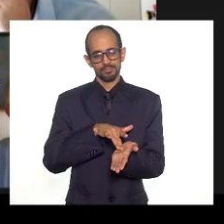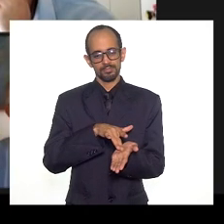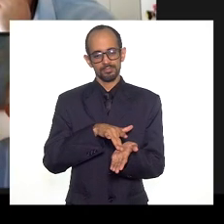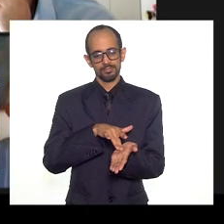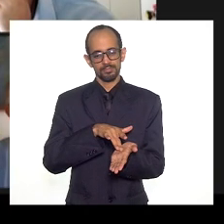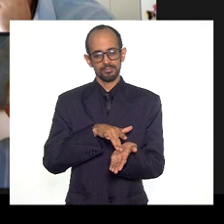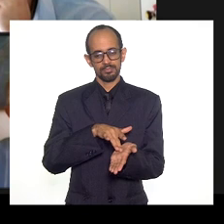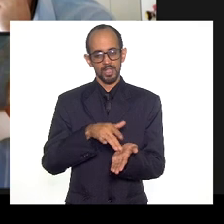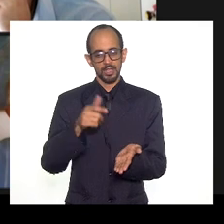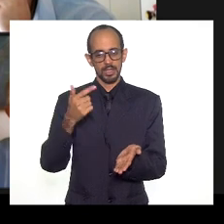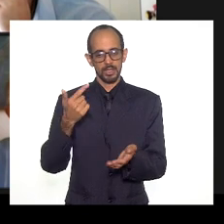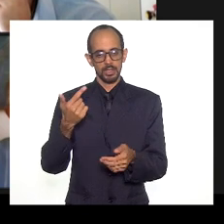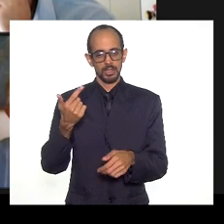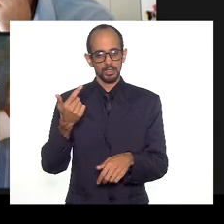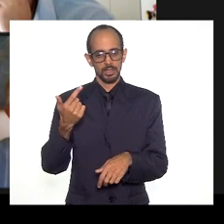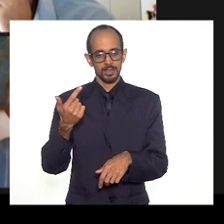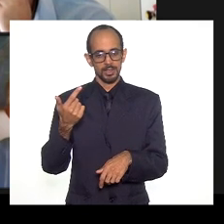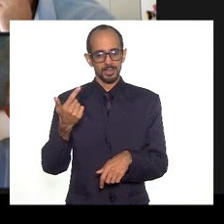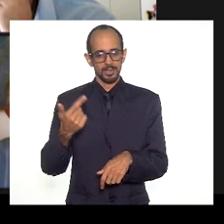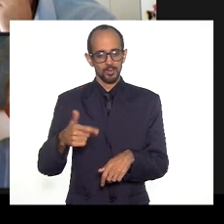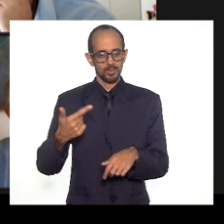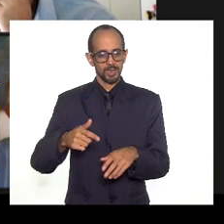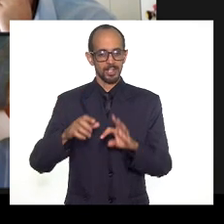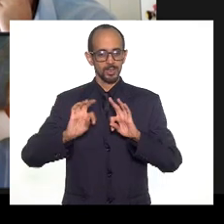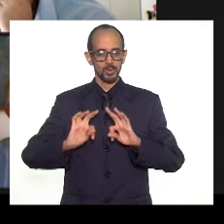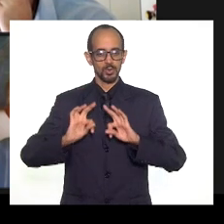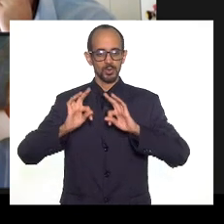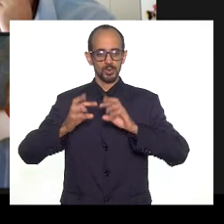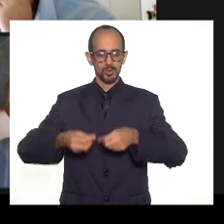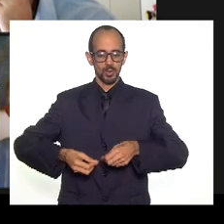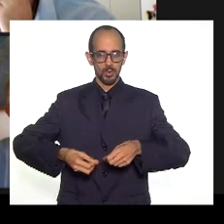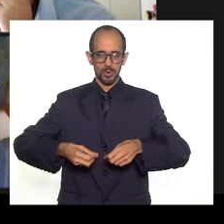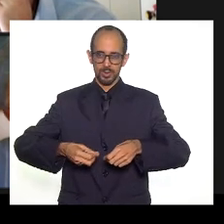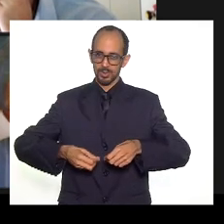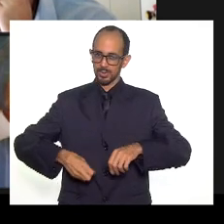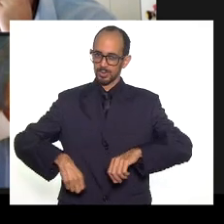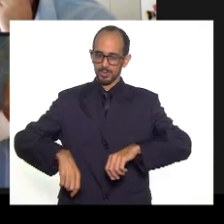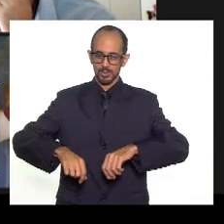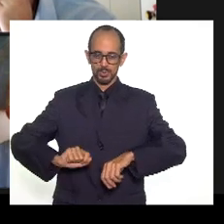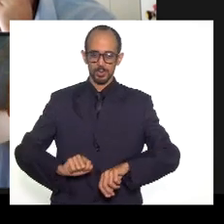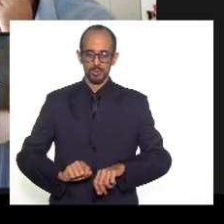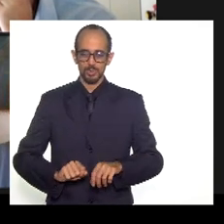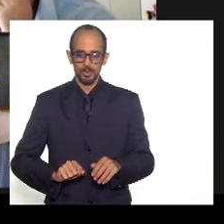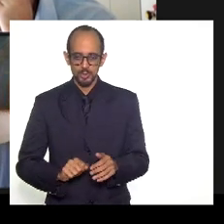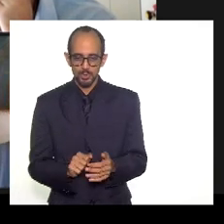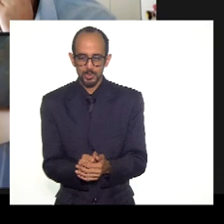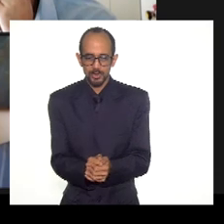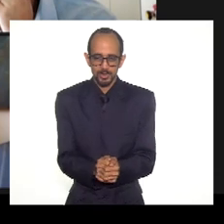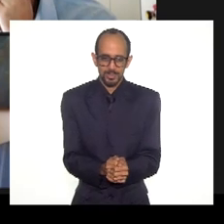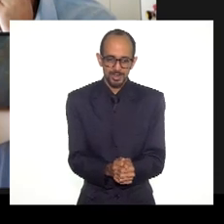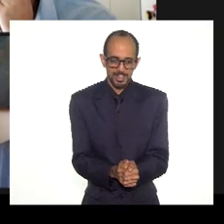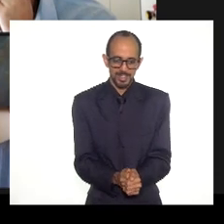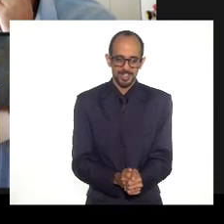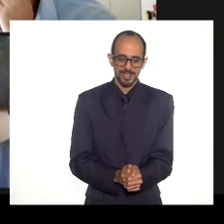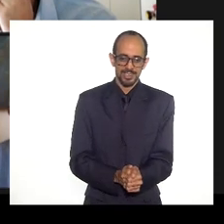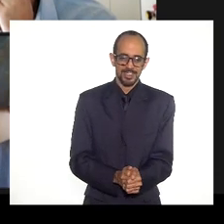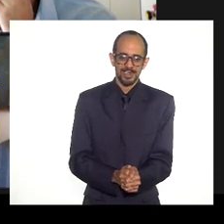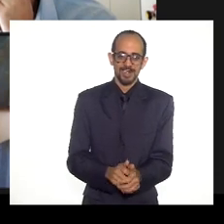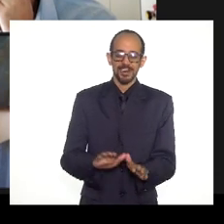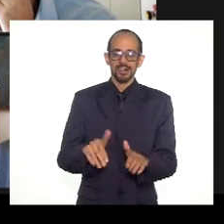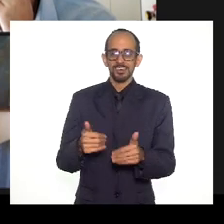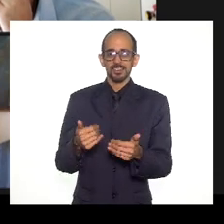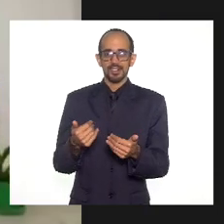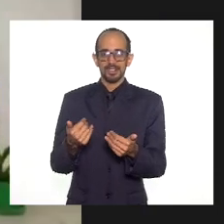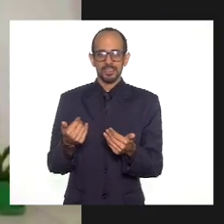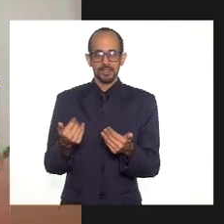os elementos tradicionais do que seria um fundo soberano. Então, nesse sentido,